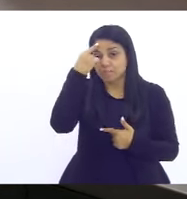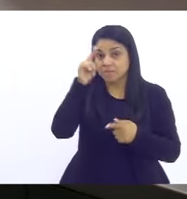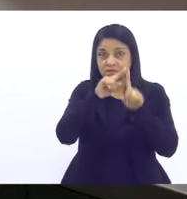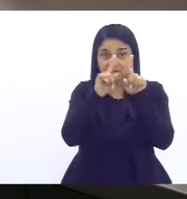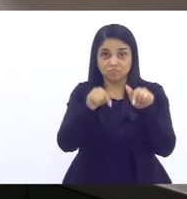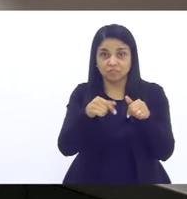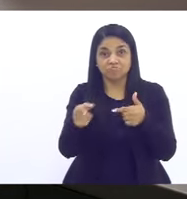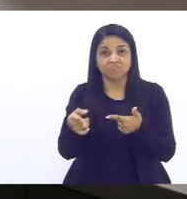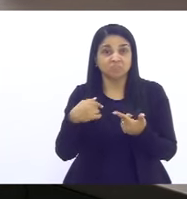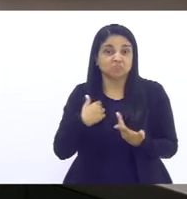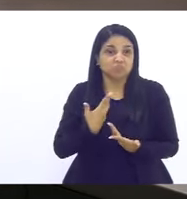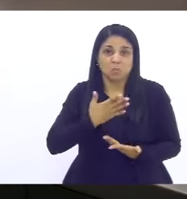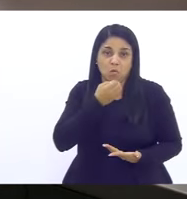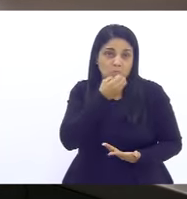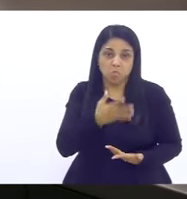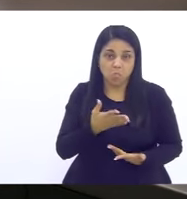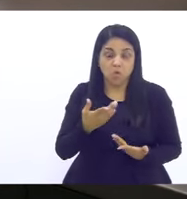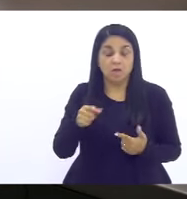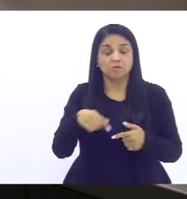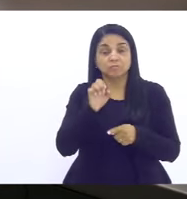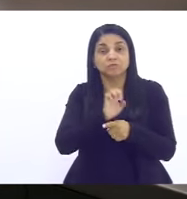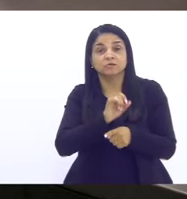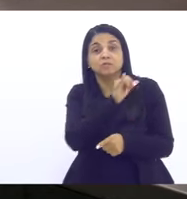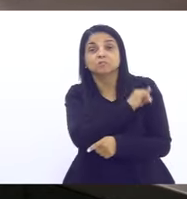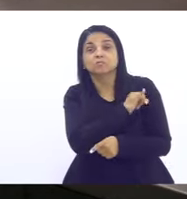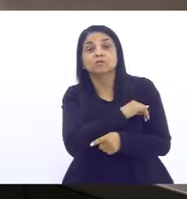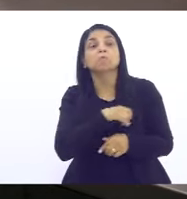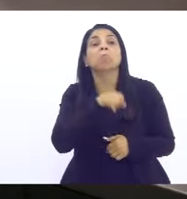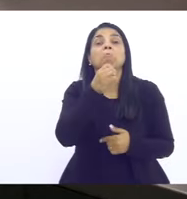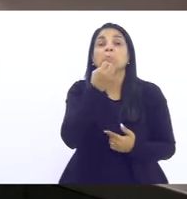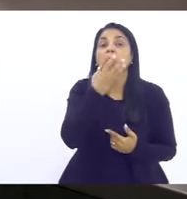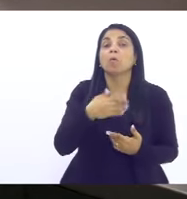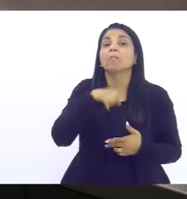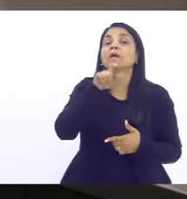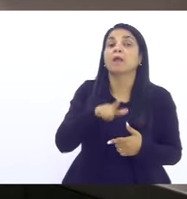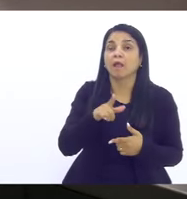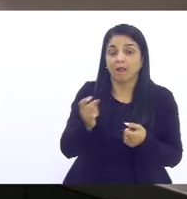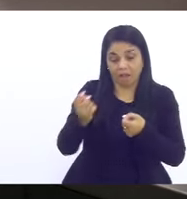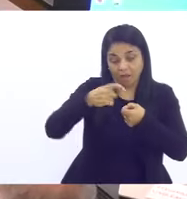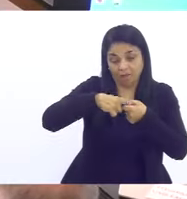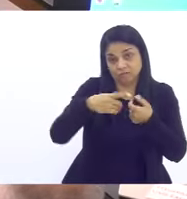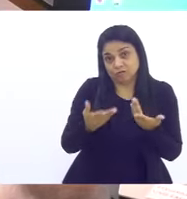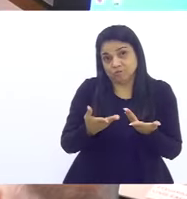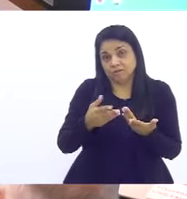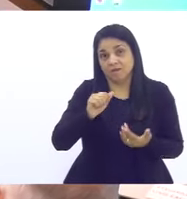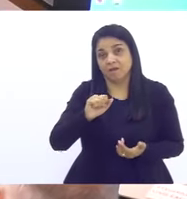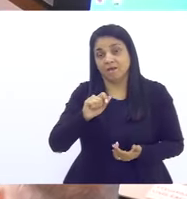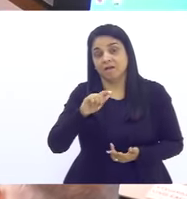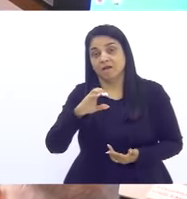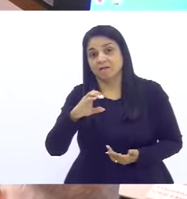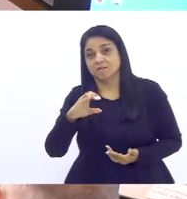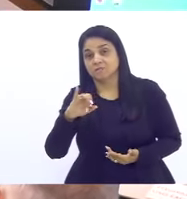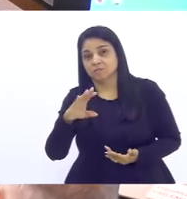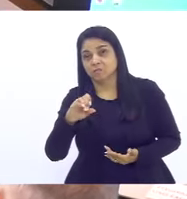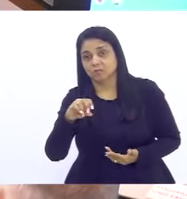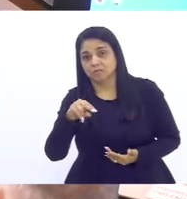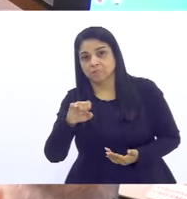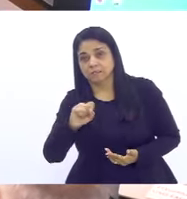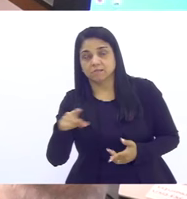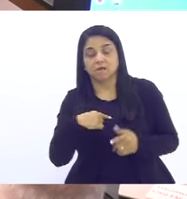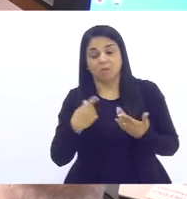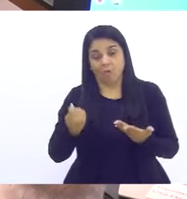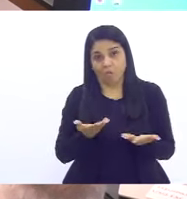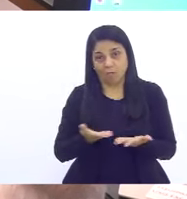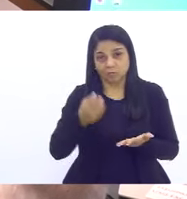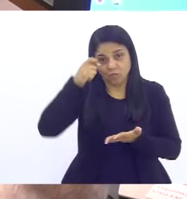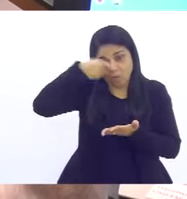boa para o cidadão do estado do Rio de Janeiro, ela é boa para quem? Só pode ser para os acionistas, Felipe. E a gente tem hoje a obrigação de dar um fim nessa história,